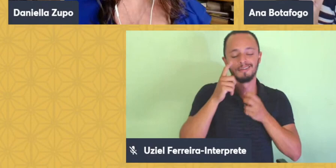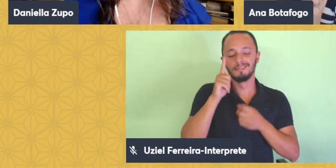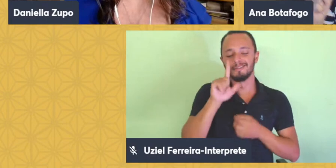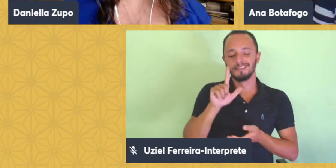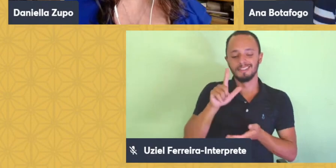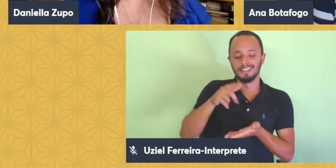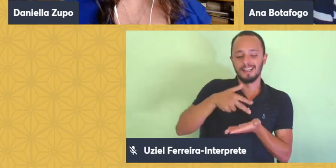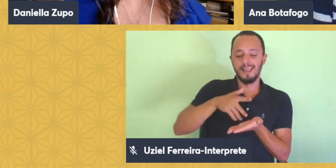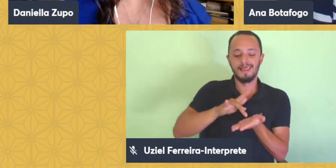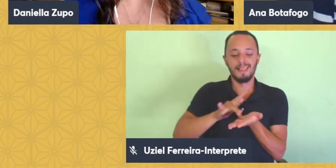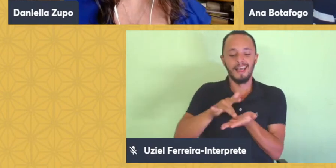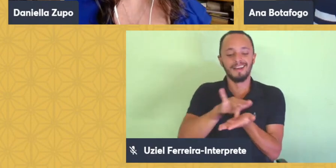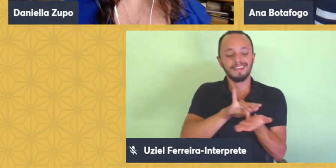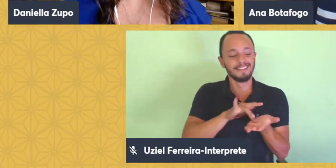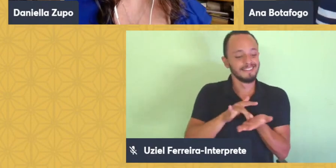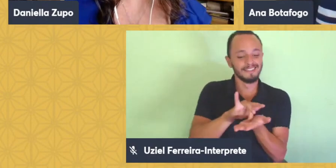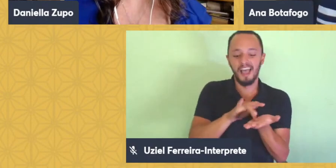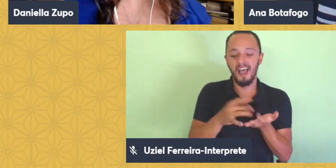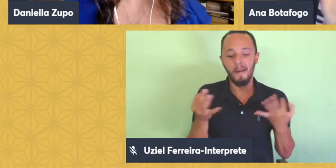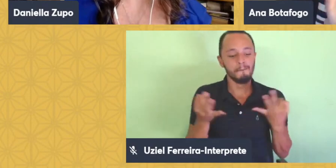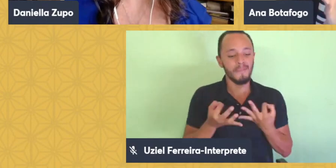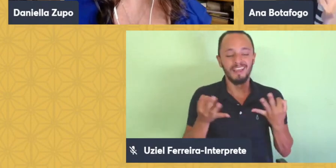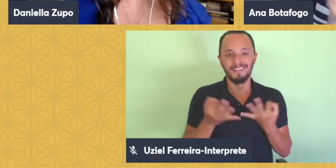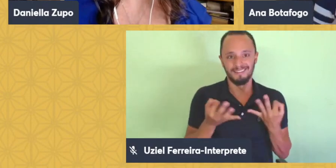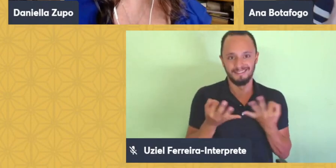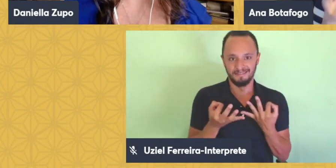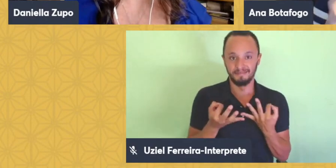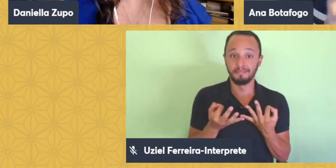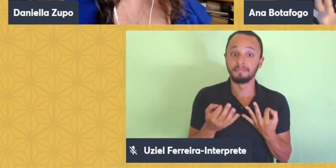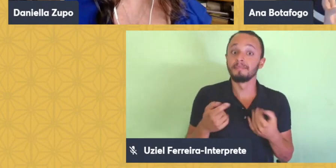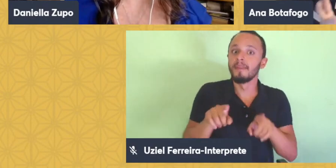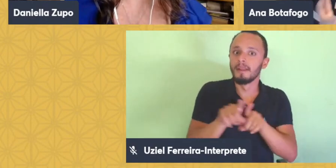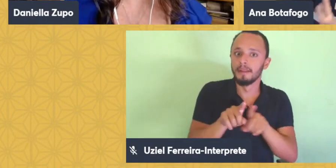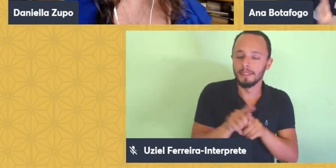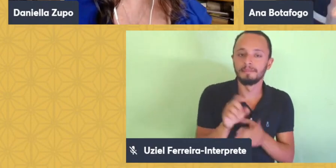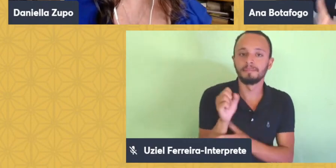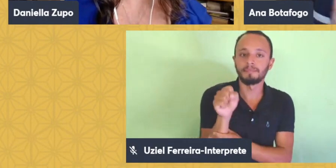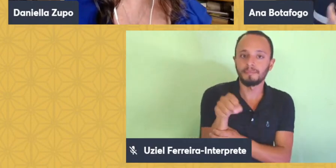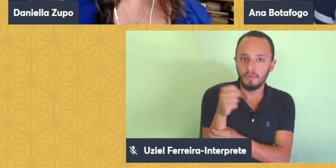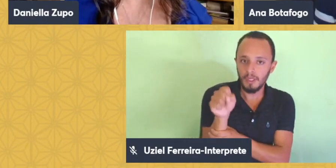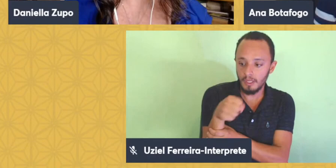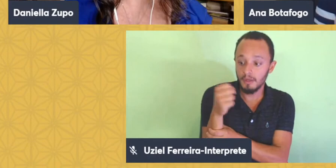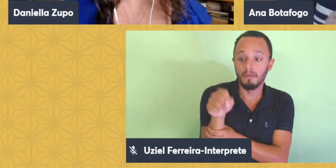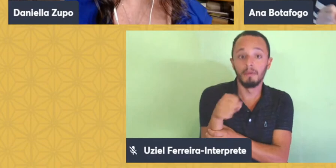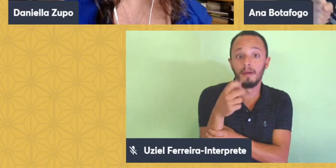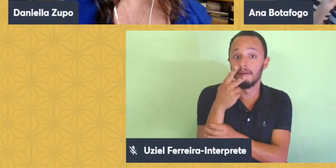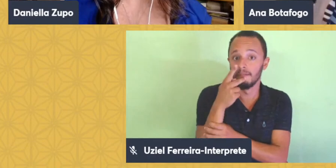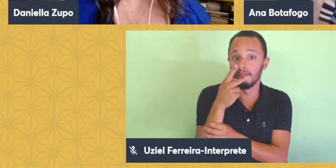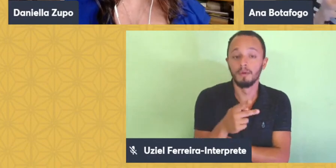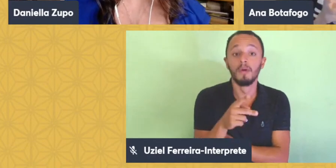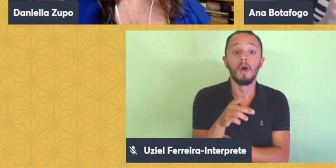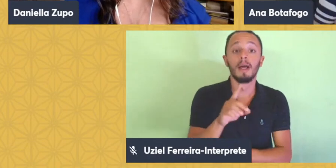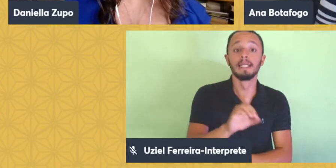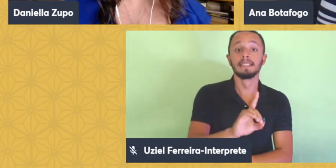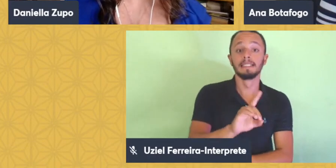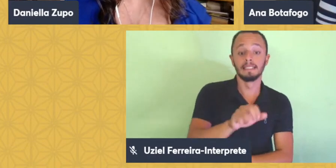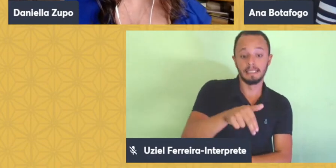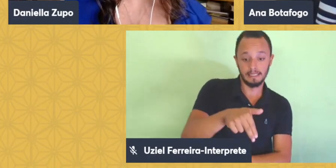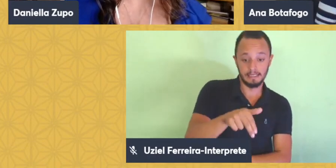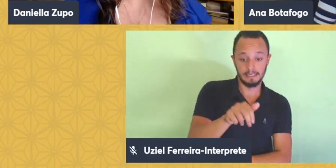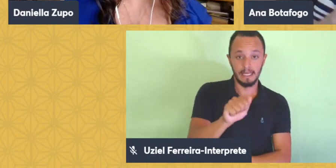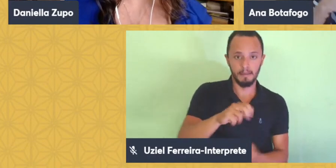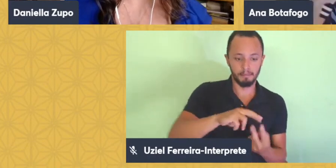segundo o meu o meu e dizia também que o meu DNA me ajudou muito porque